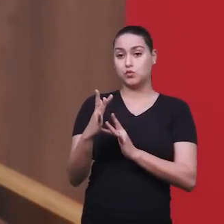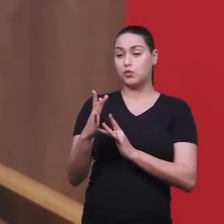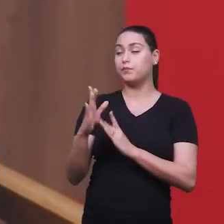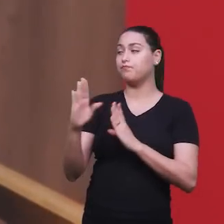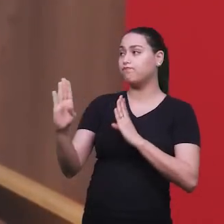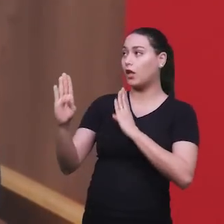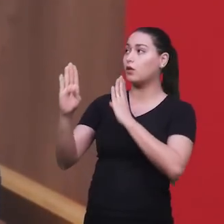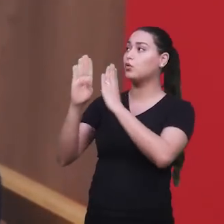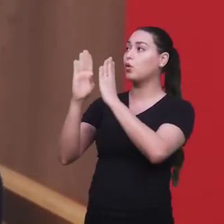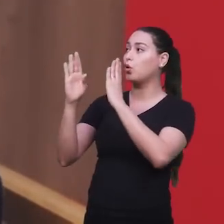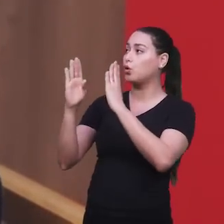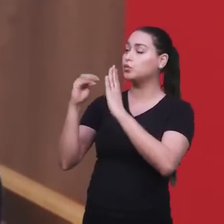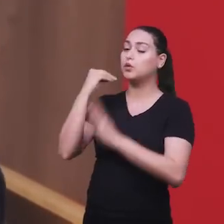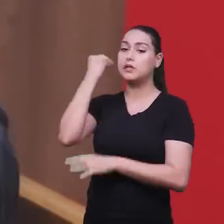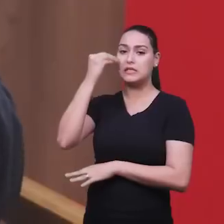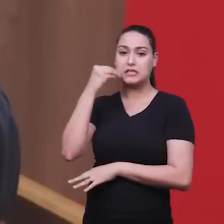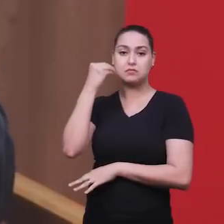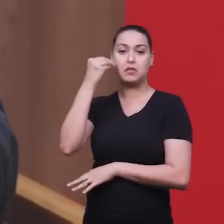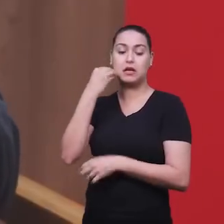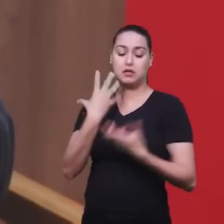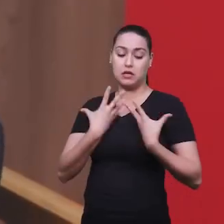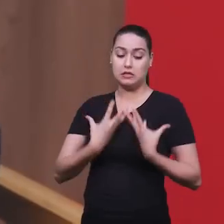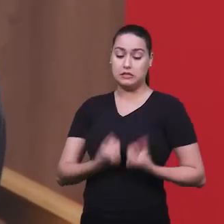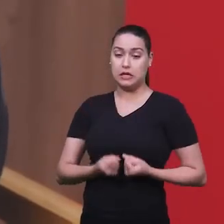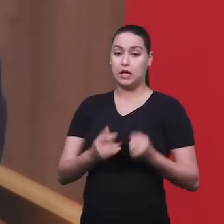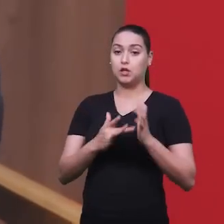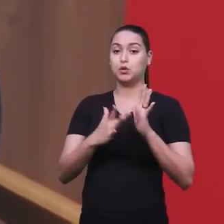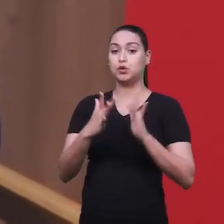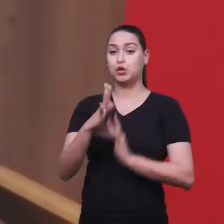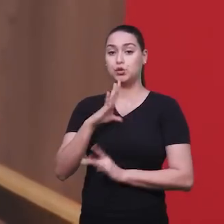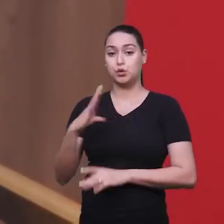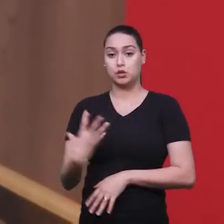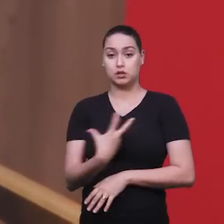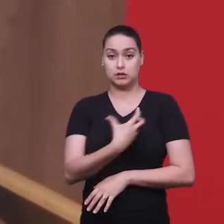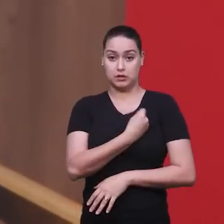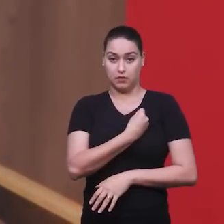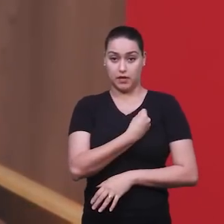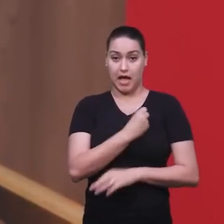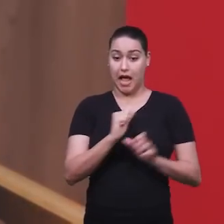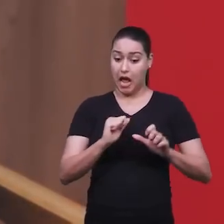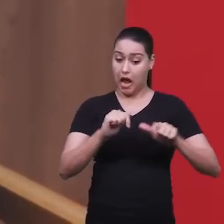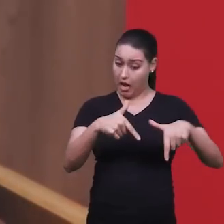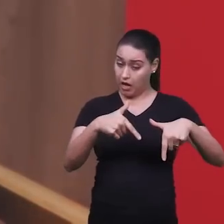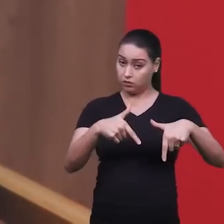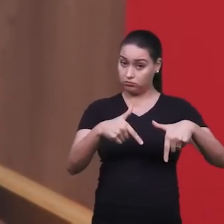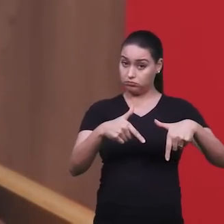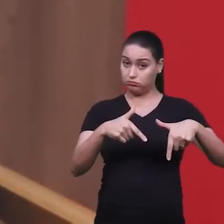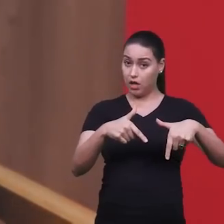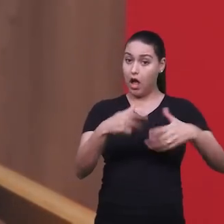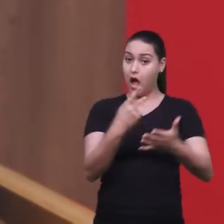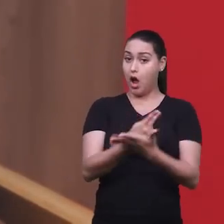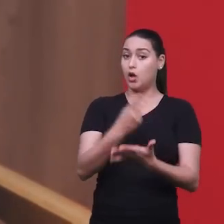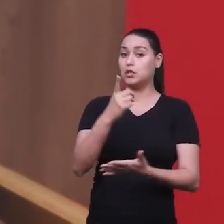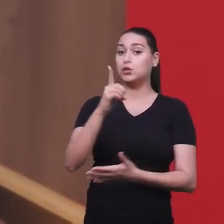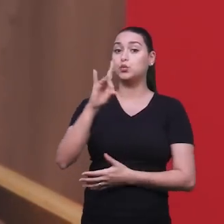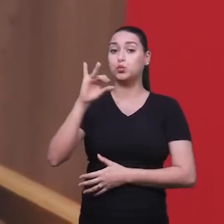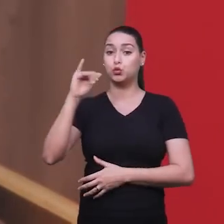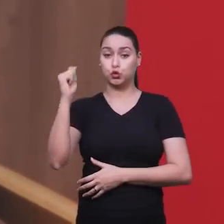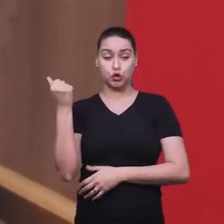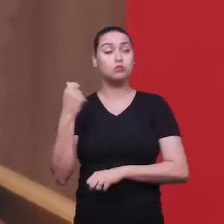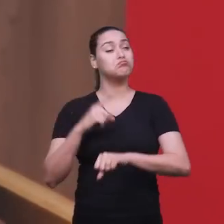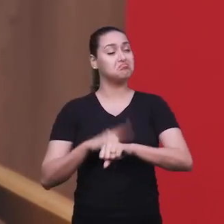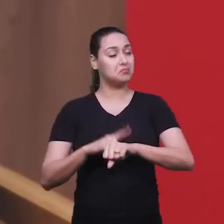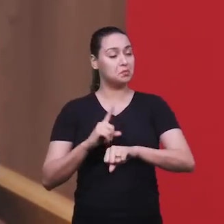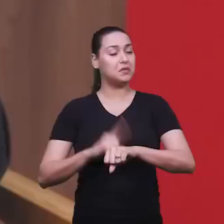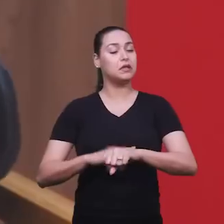Jesus, tenho um encontro, uma experiência, eu aceito Jesus como meu Salvador, é um ato. Isso teve um dia,